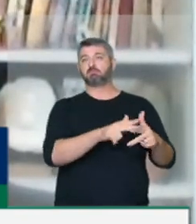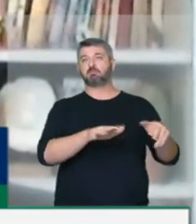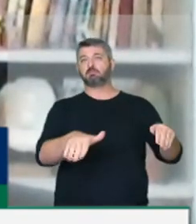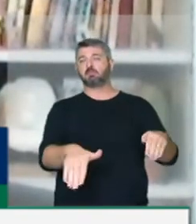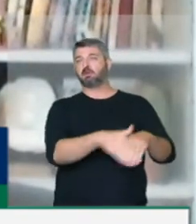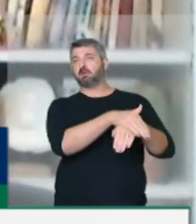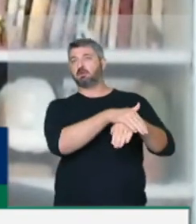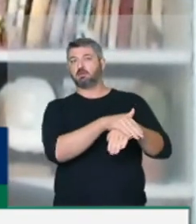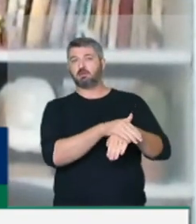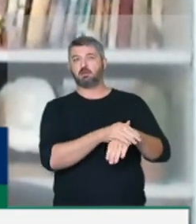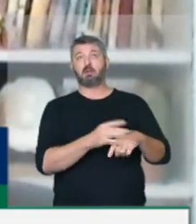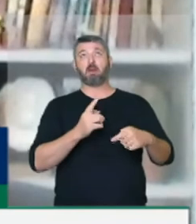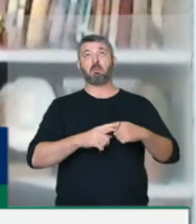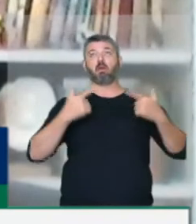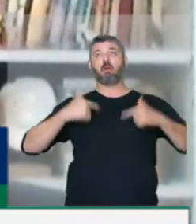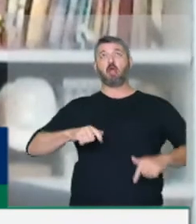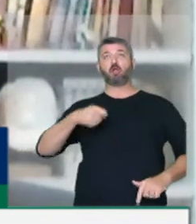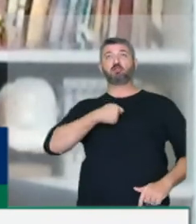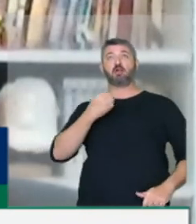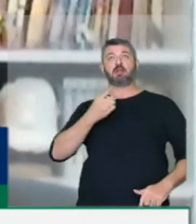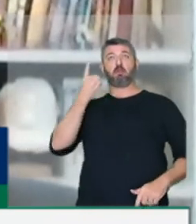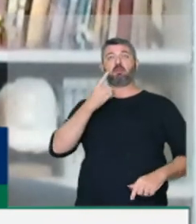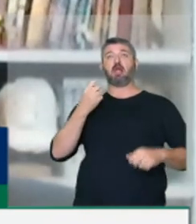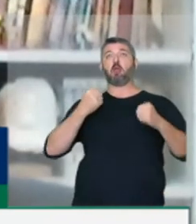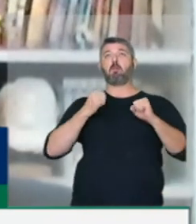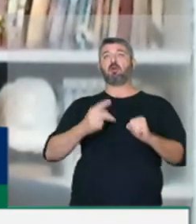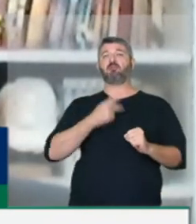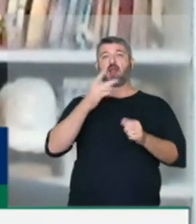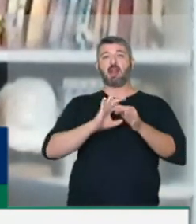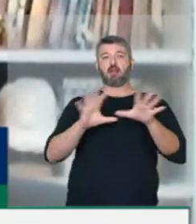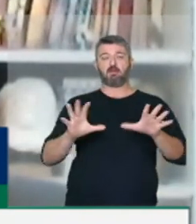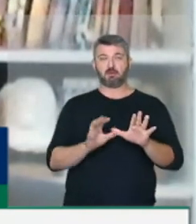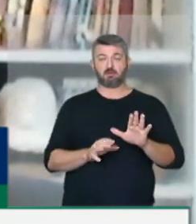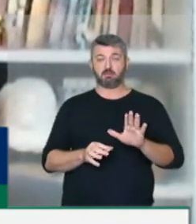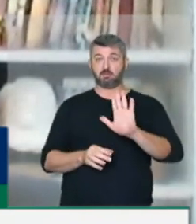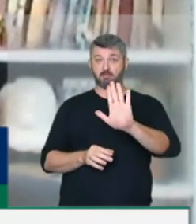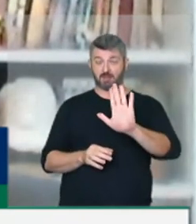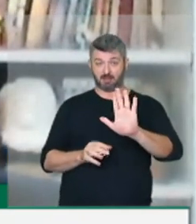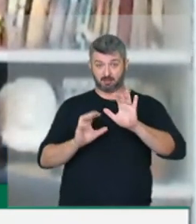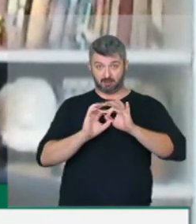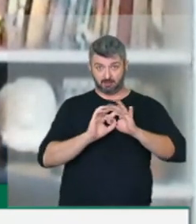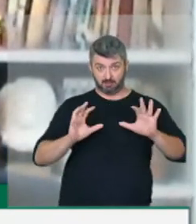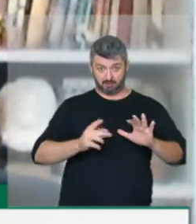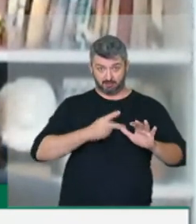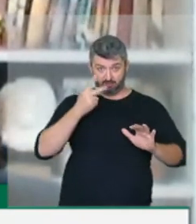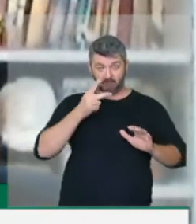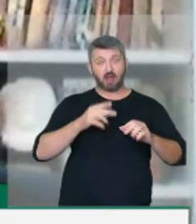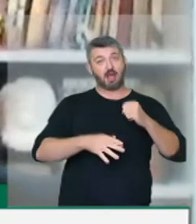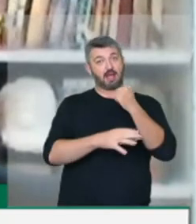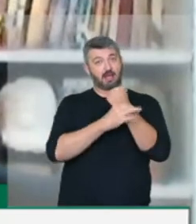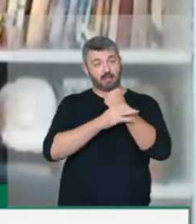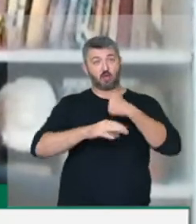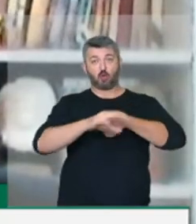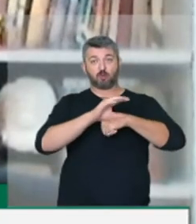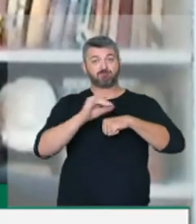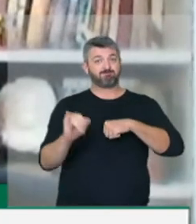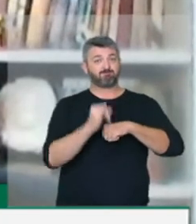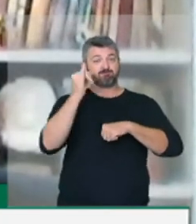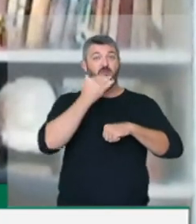da imunidade parlamentar. A imunidade é uma garantia constitucional fundamental